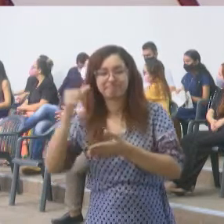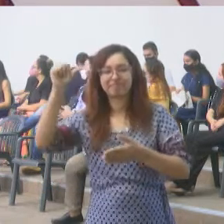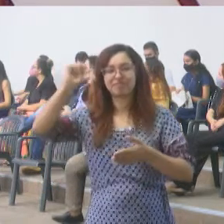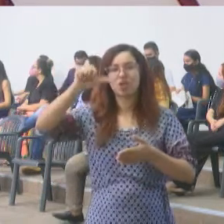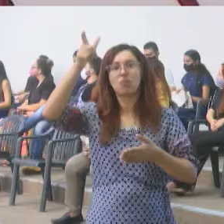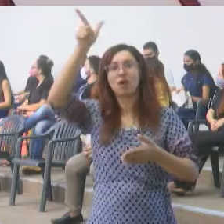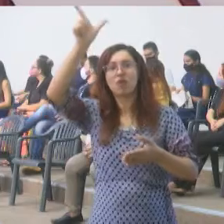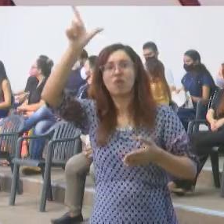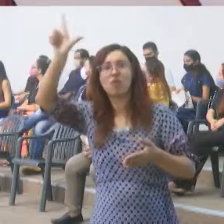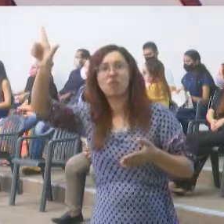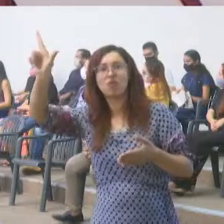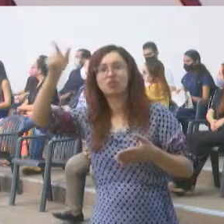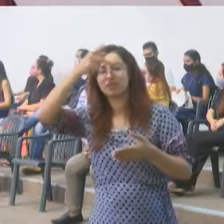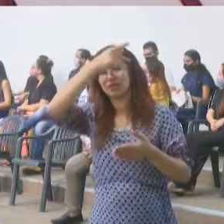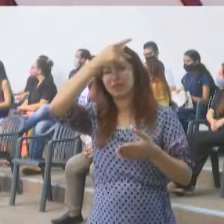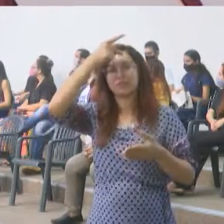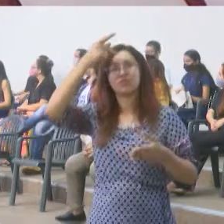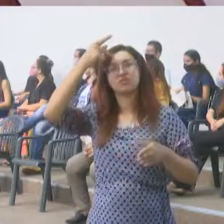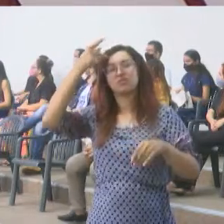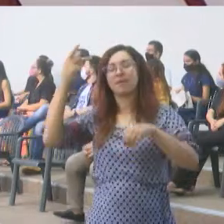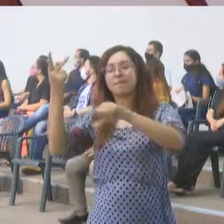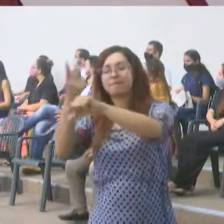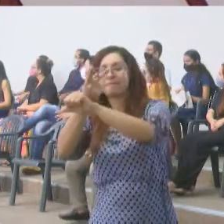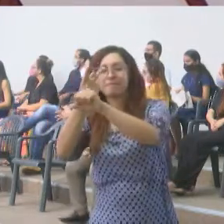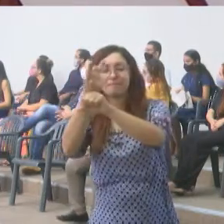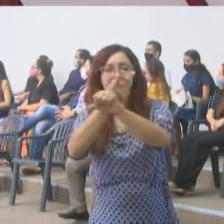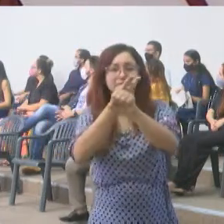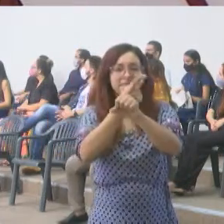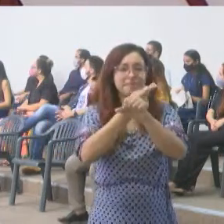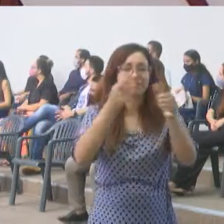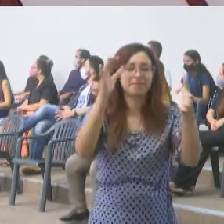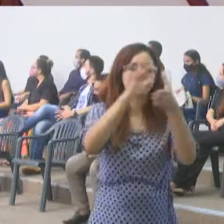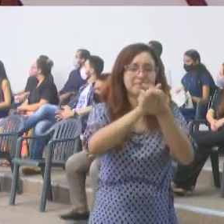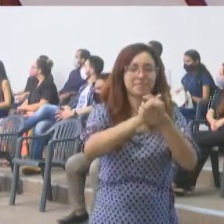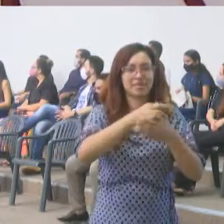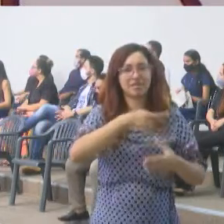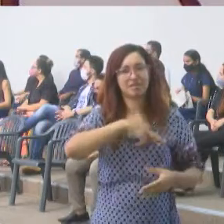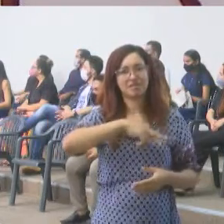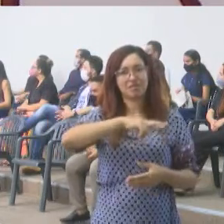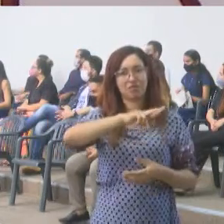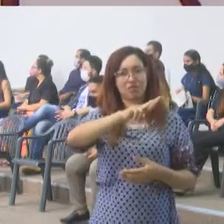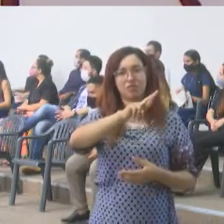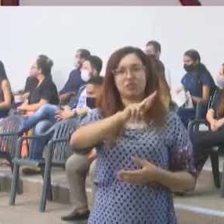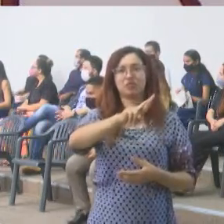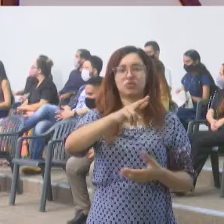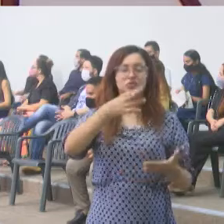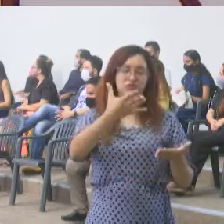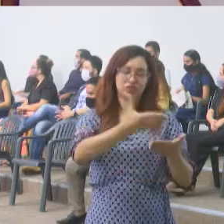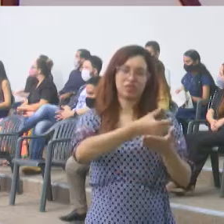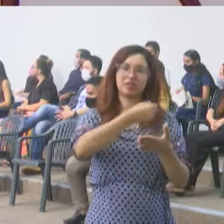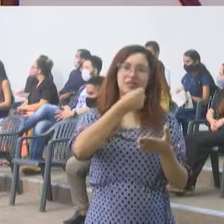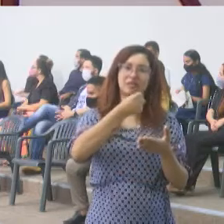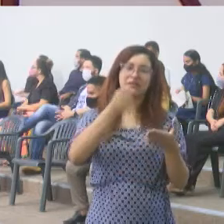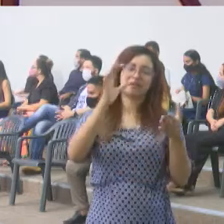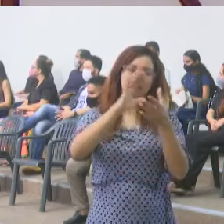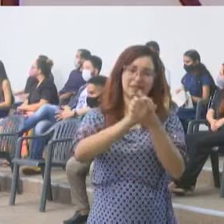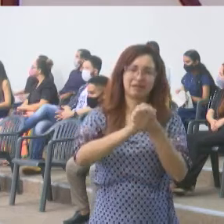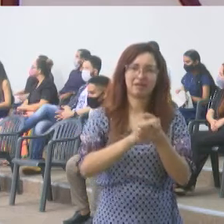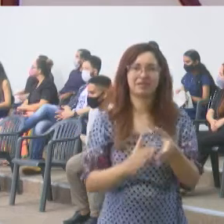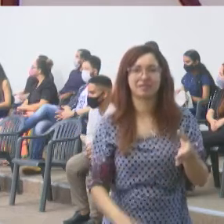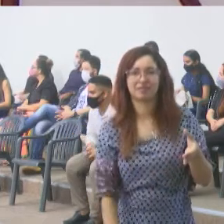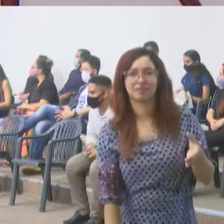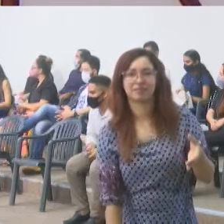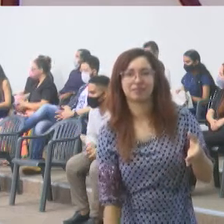que detinha o privilégio e a prioridade de poder resgatar a Ruth como esposa e a terra